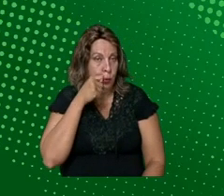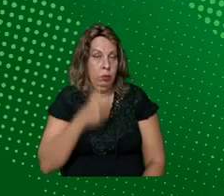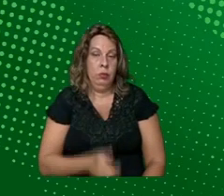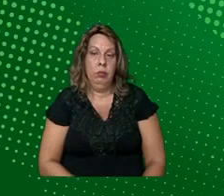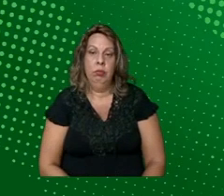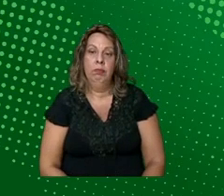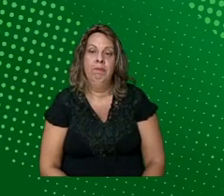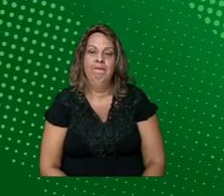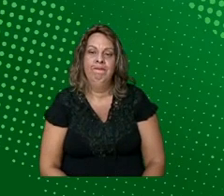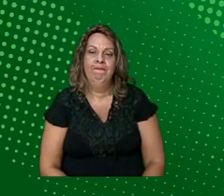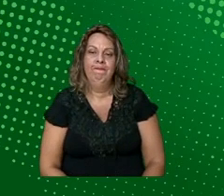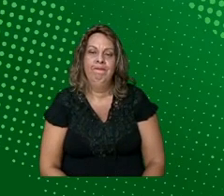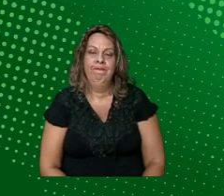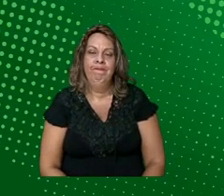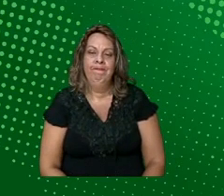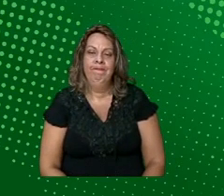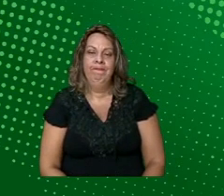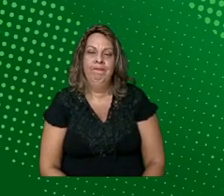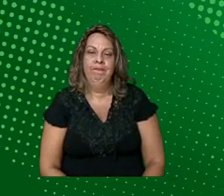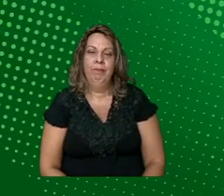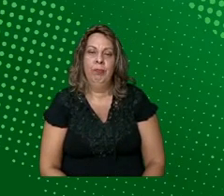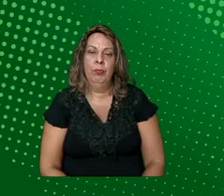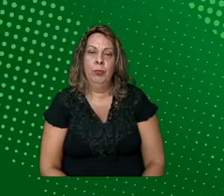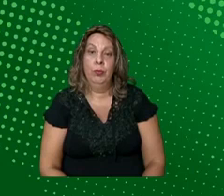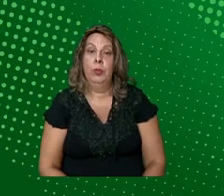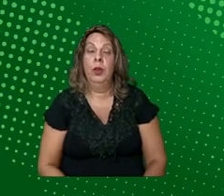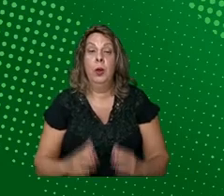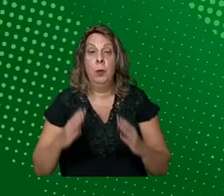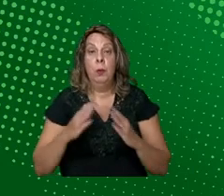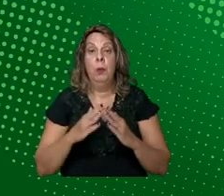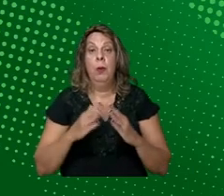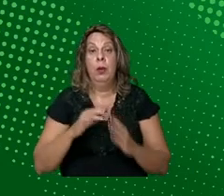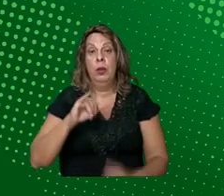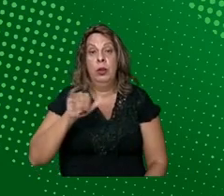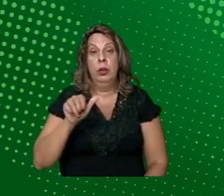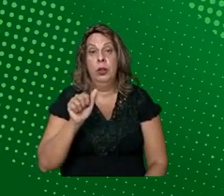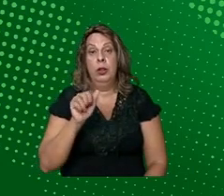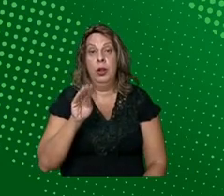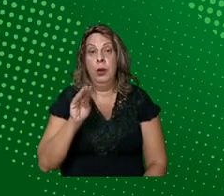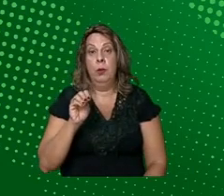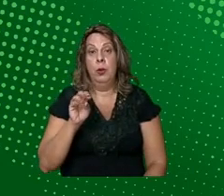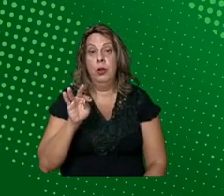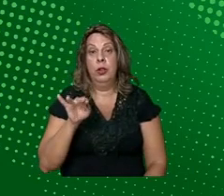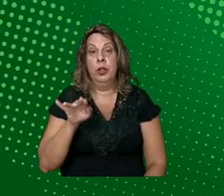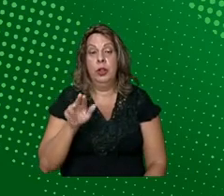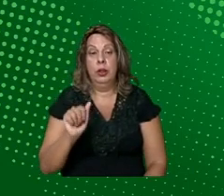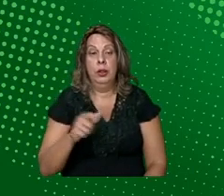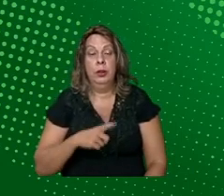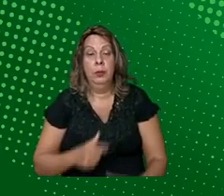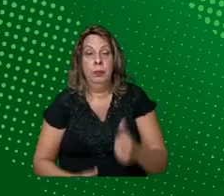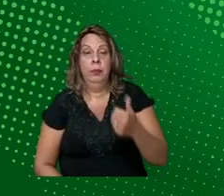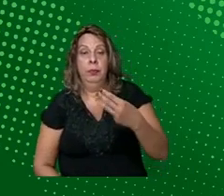só! Adquiriu online, é do bairro Jabotiana. Número